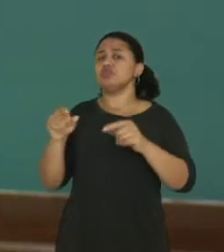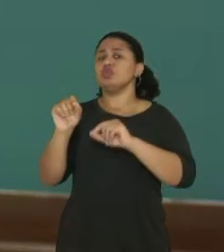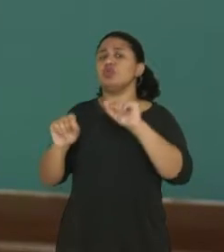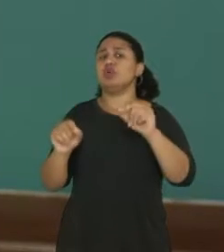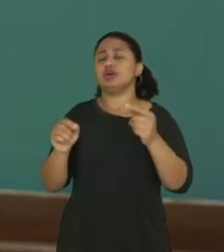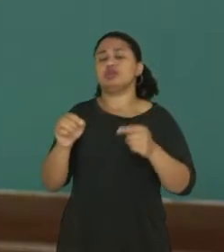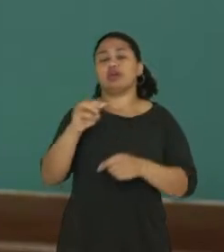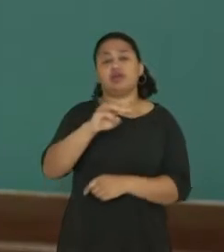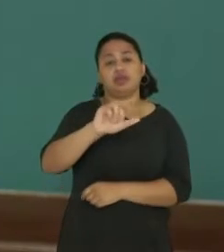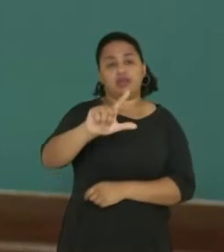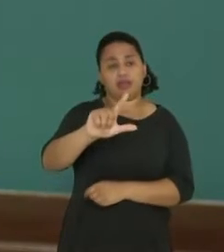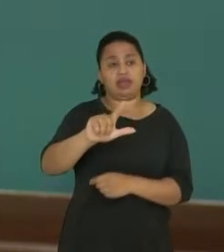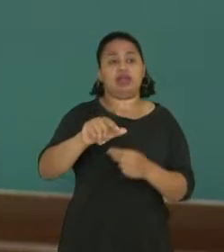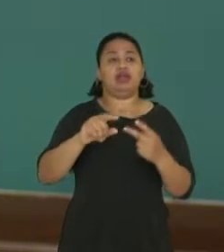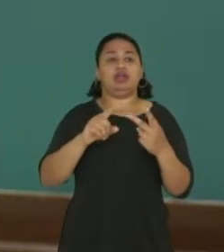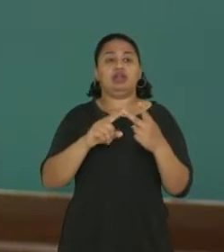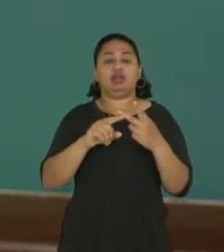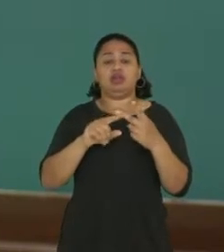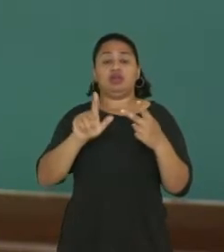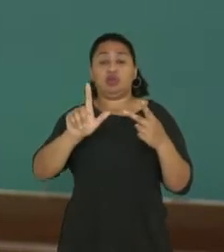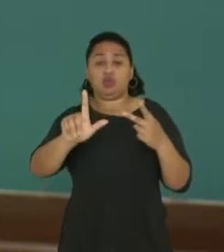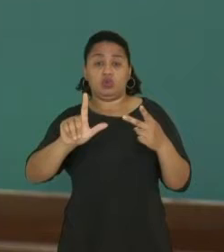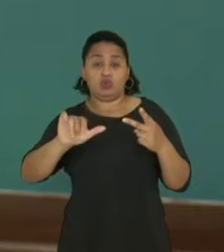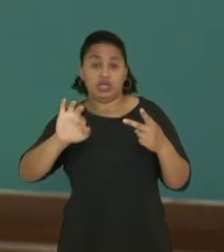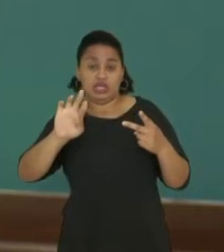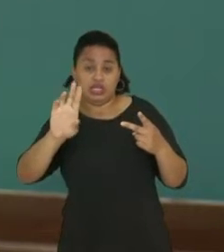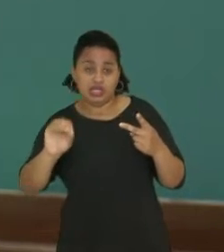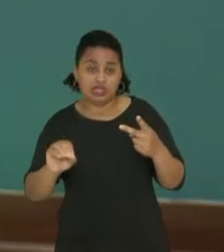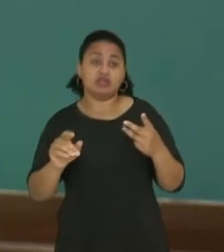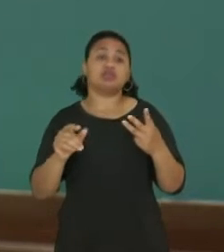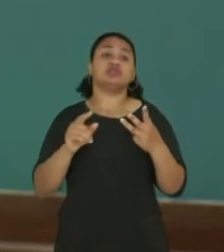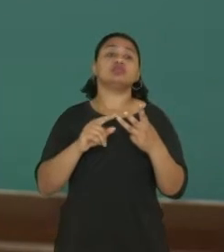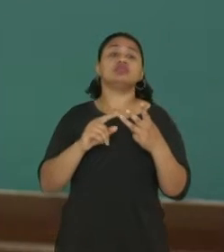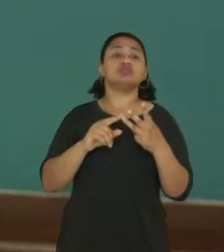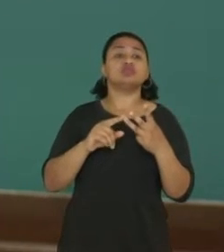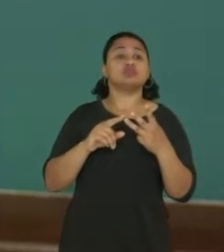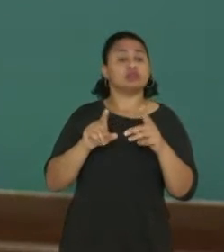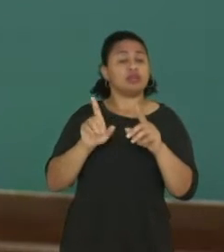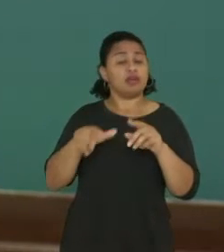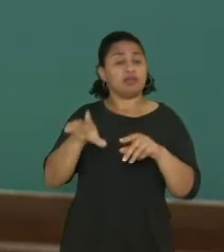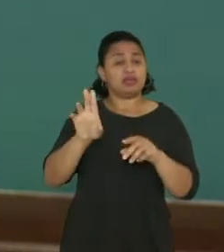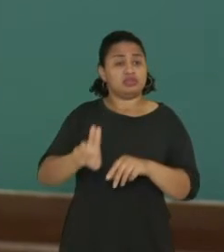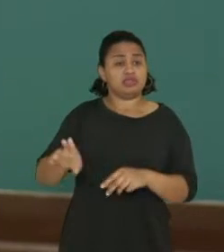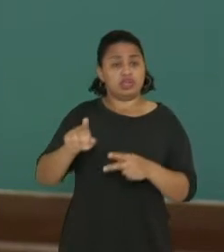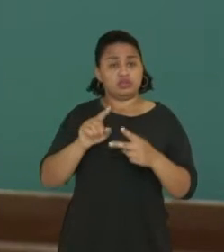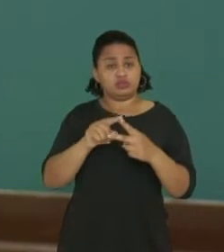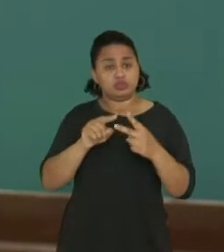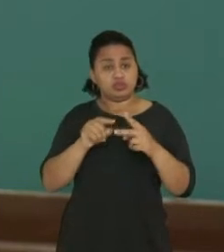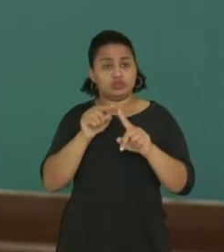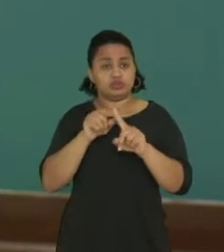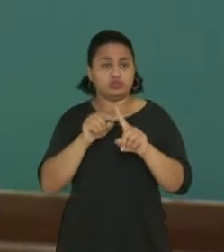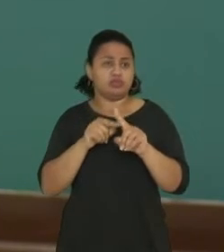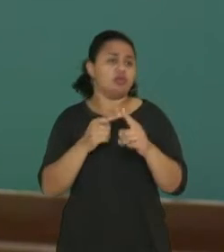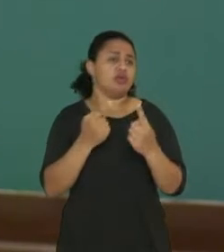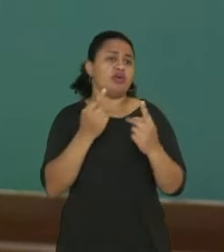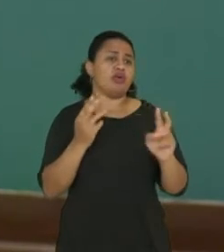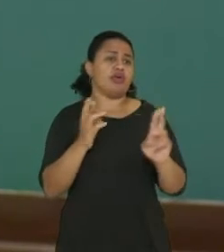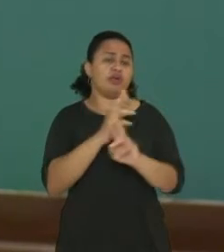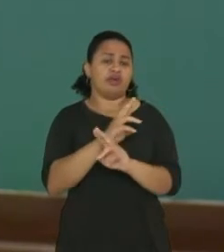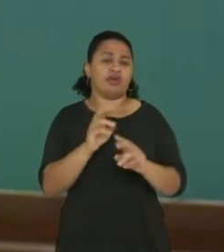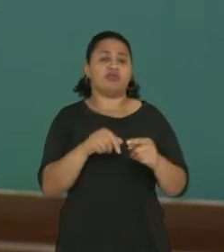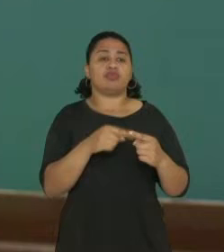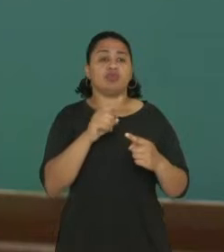do ml, que é mililitro, né? O litro também, que são aí os mais utilizados, tá bom? Então, quais são essas relações?